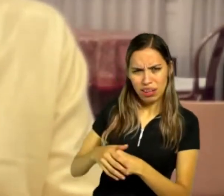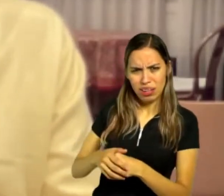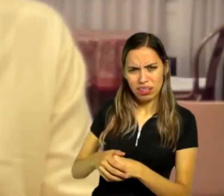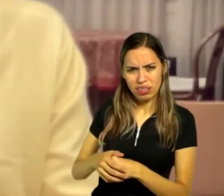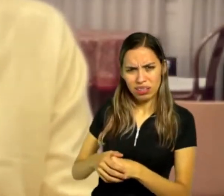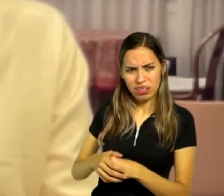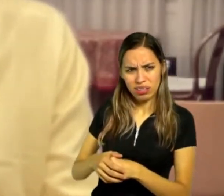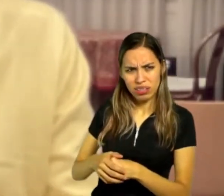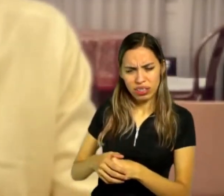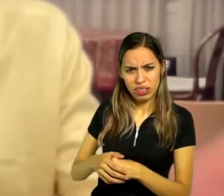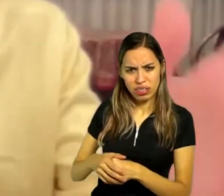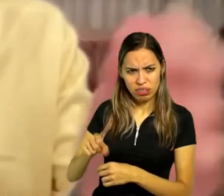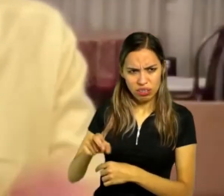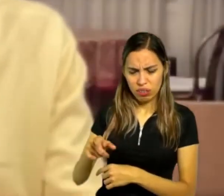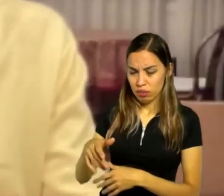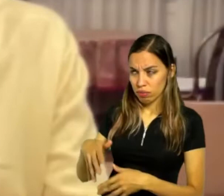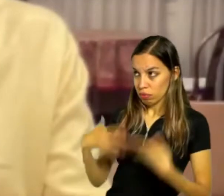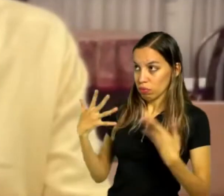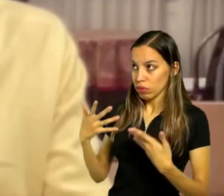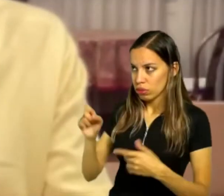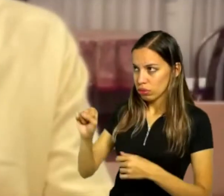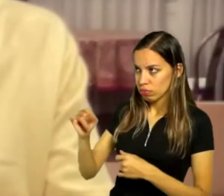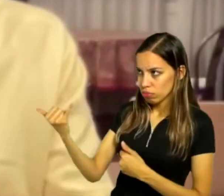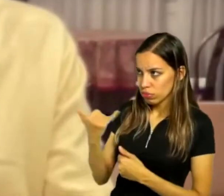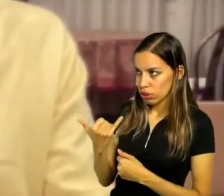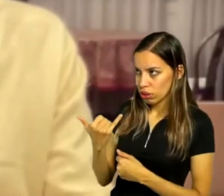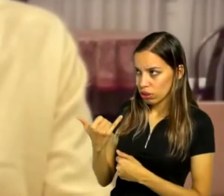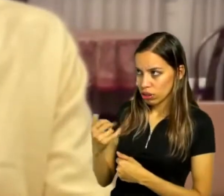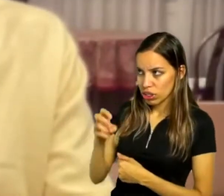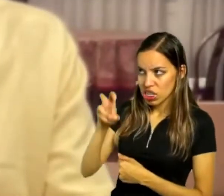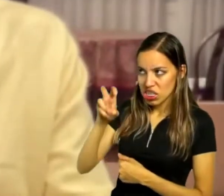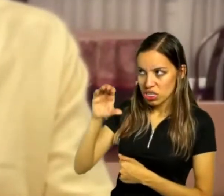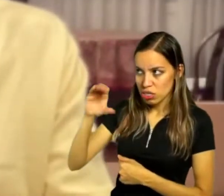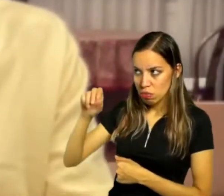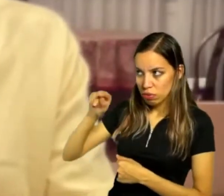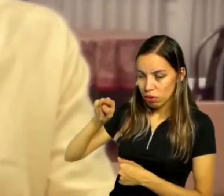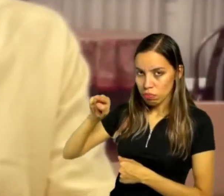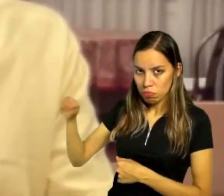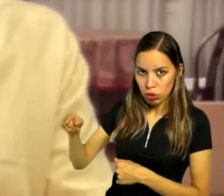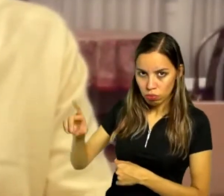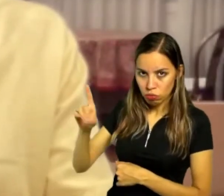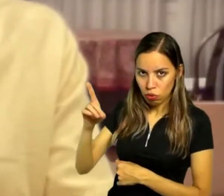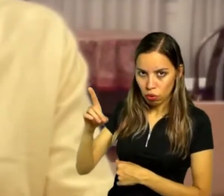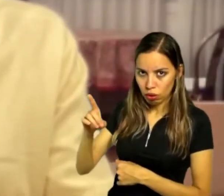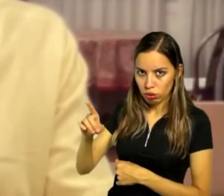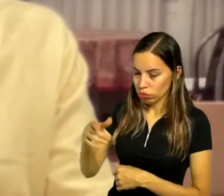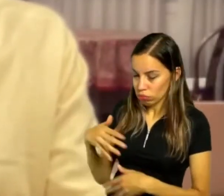se dissesse que o custo foi de $50.000.